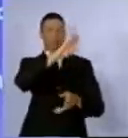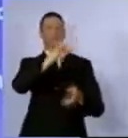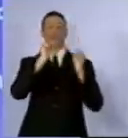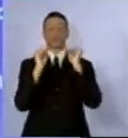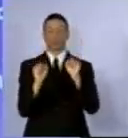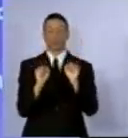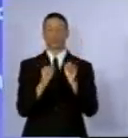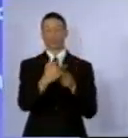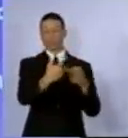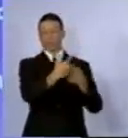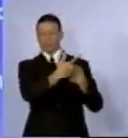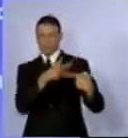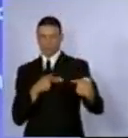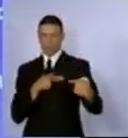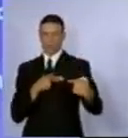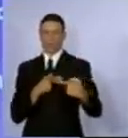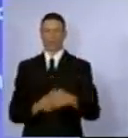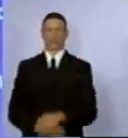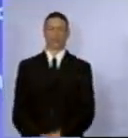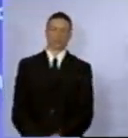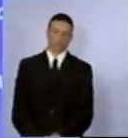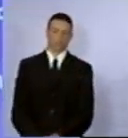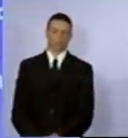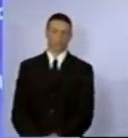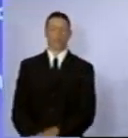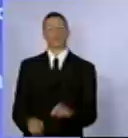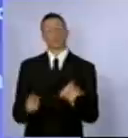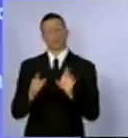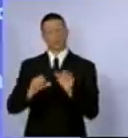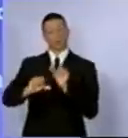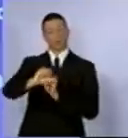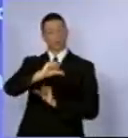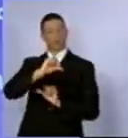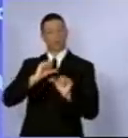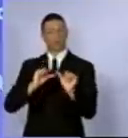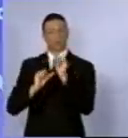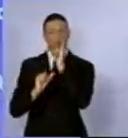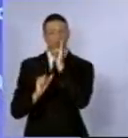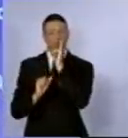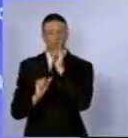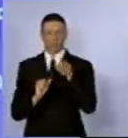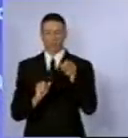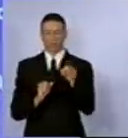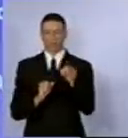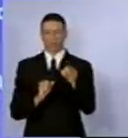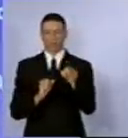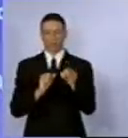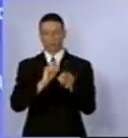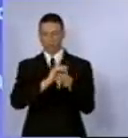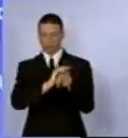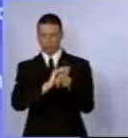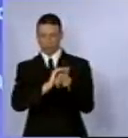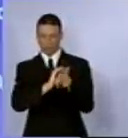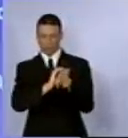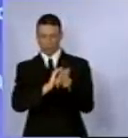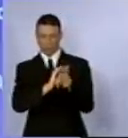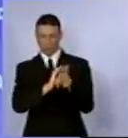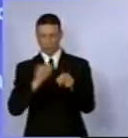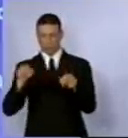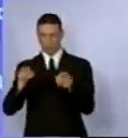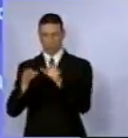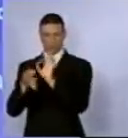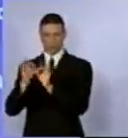mil repetições. E essas mudanças acontecem quando existe a divisão celular.